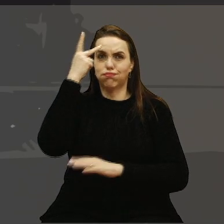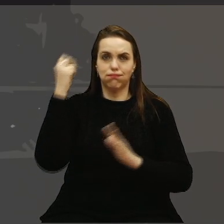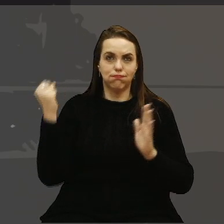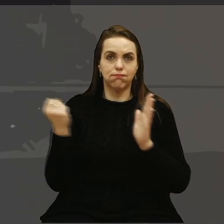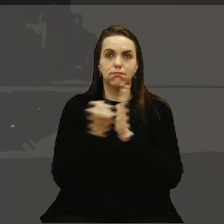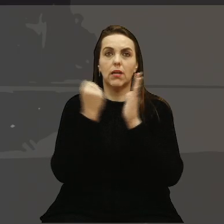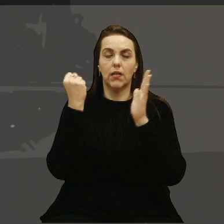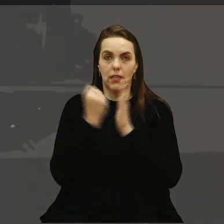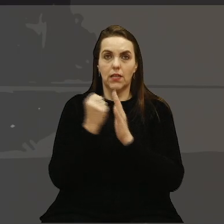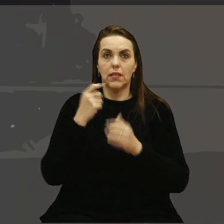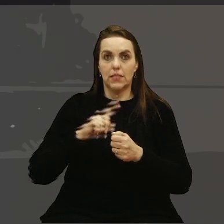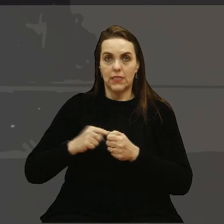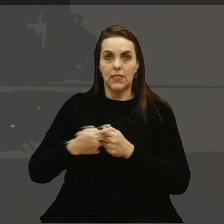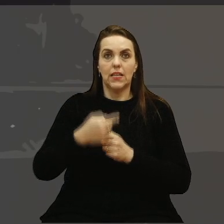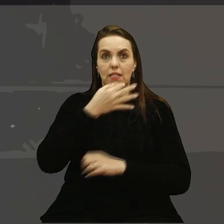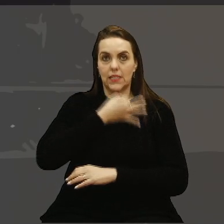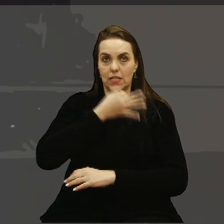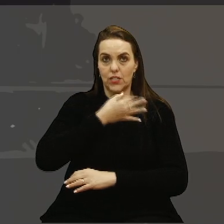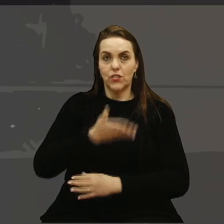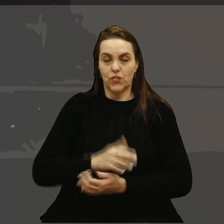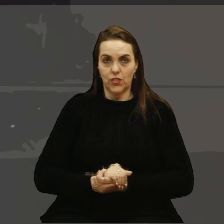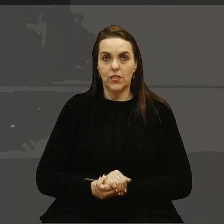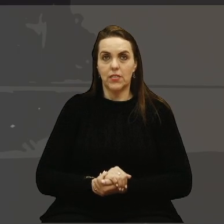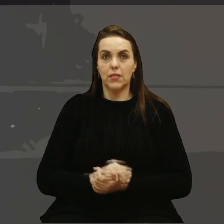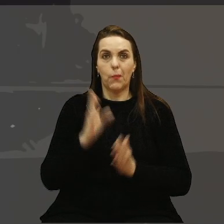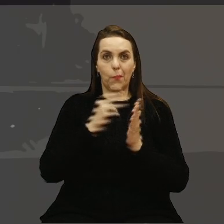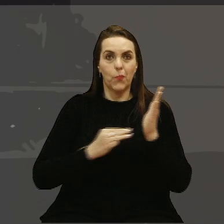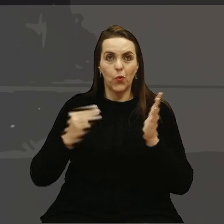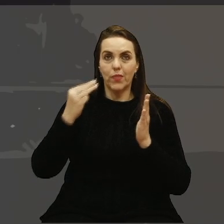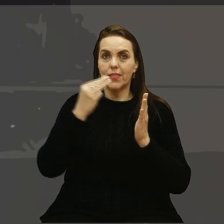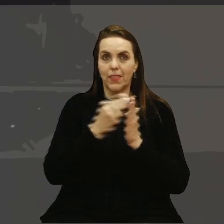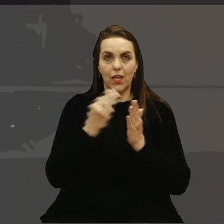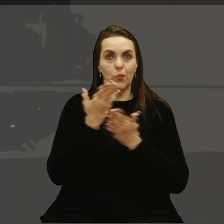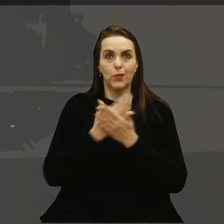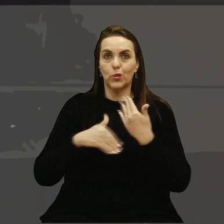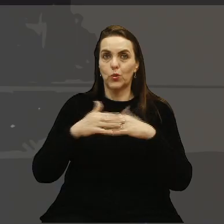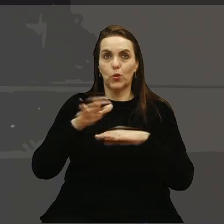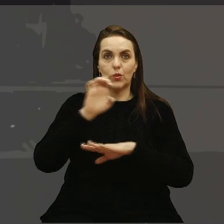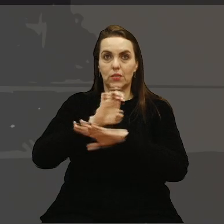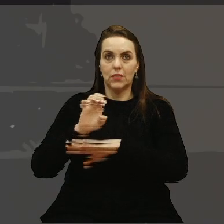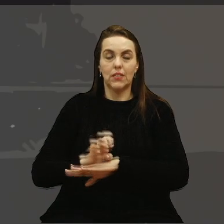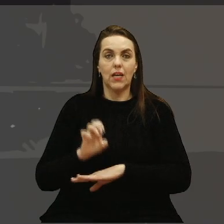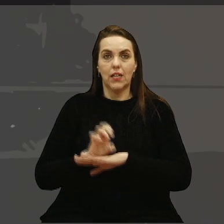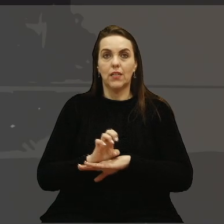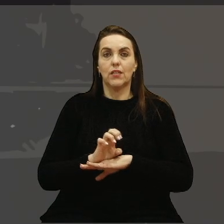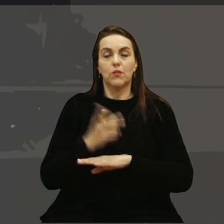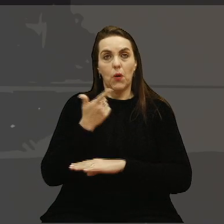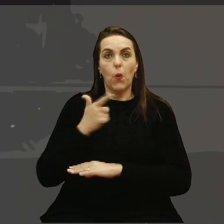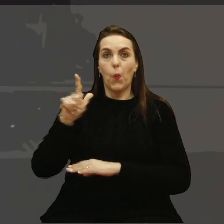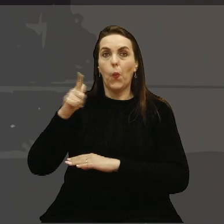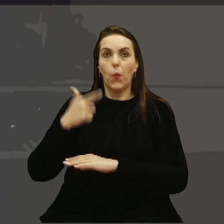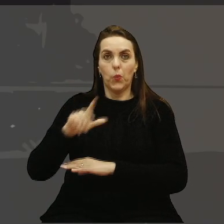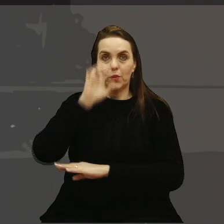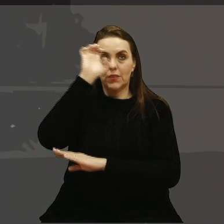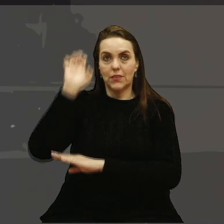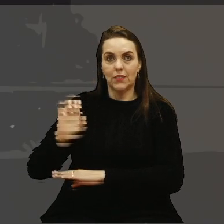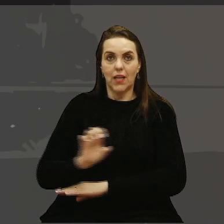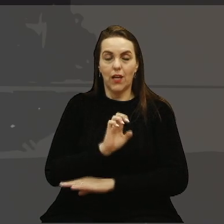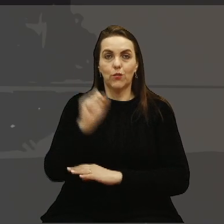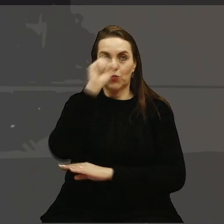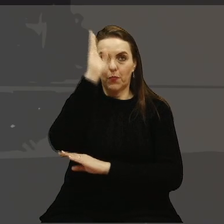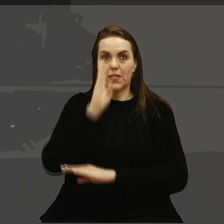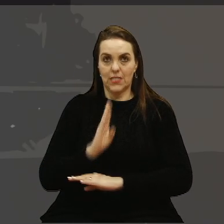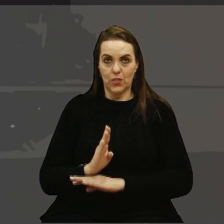para o município de Caxias do Sul e modelo para o Estado e até mesmo para outros estados brasileiros.